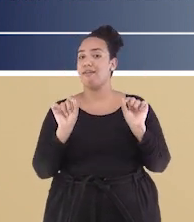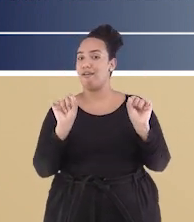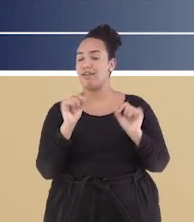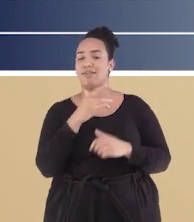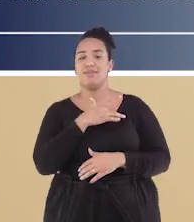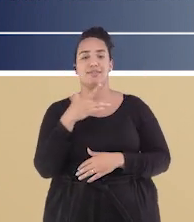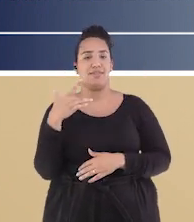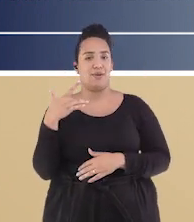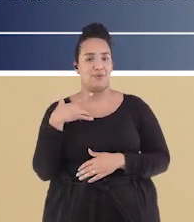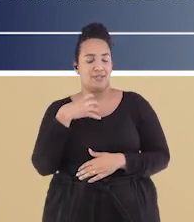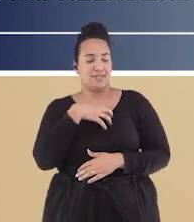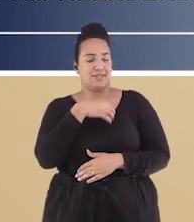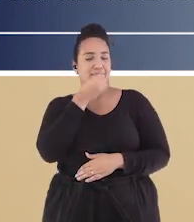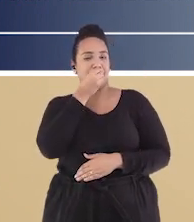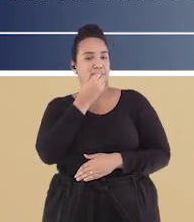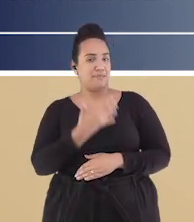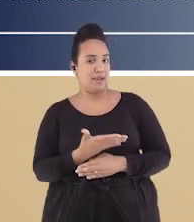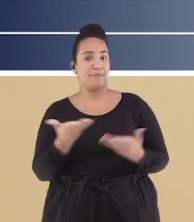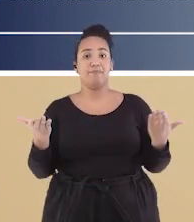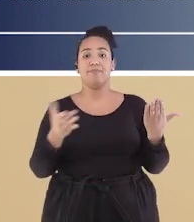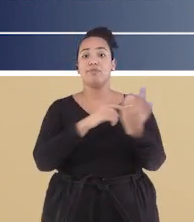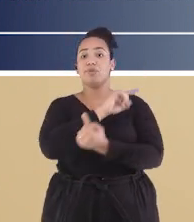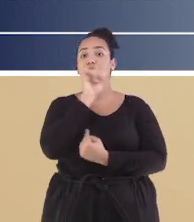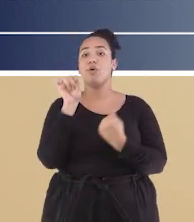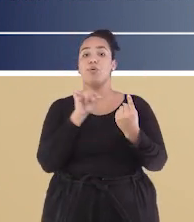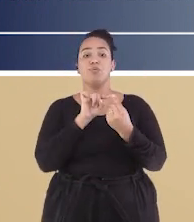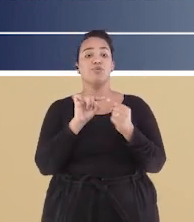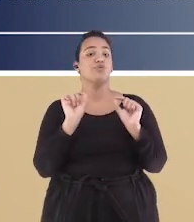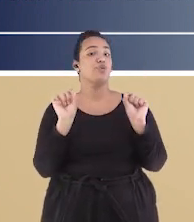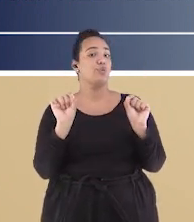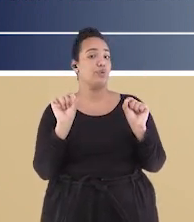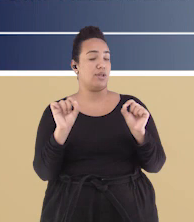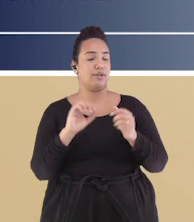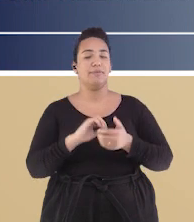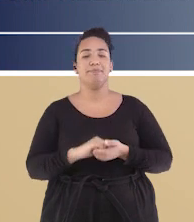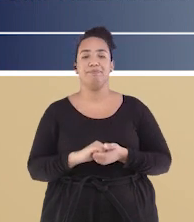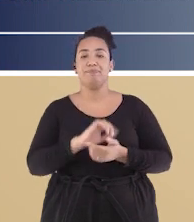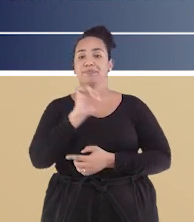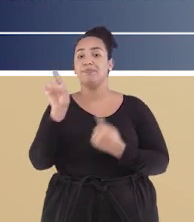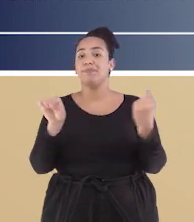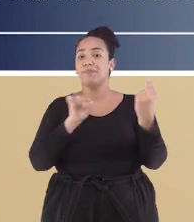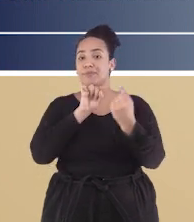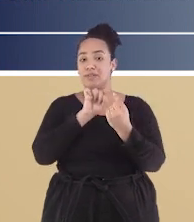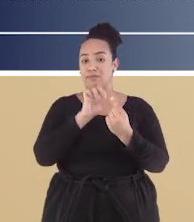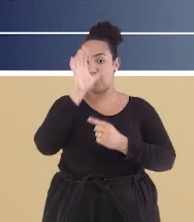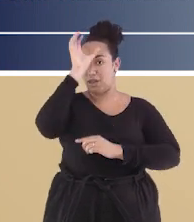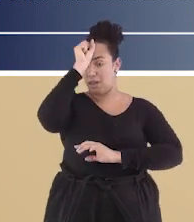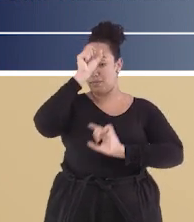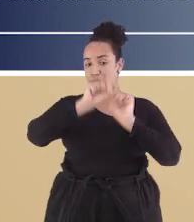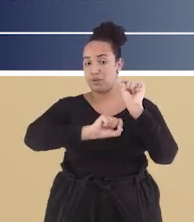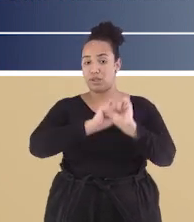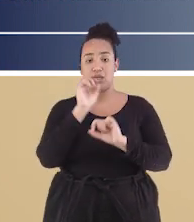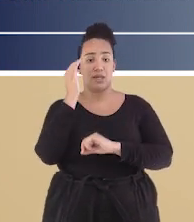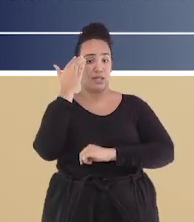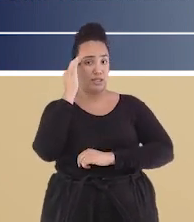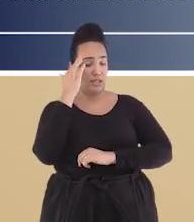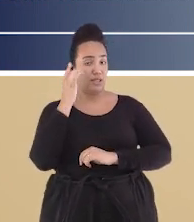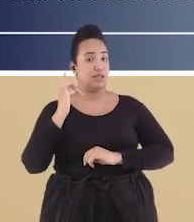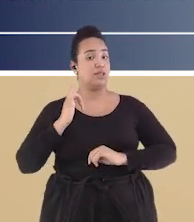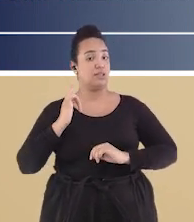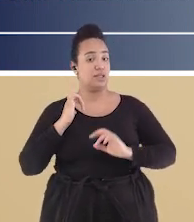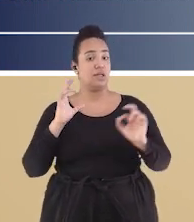bem-estar. Já os nossos objetivos são o objetivo de aprendizagem, compreender as relações das práticas